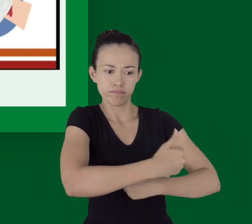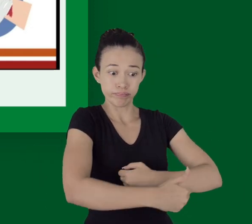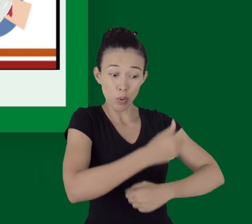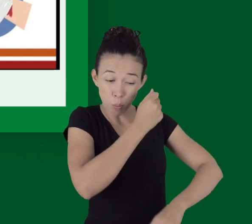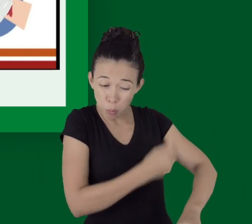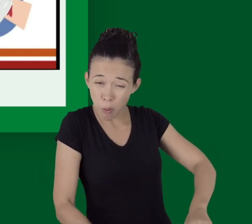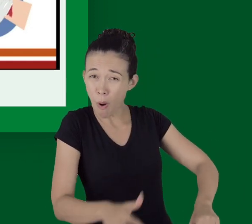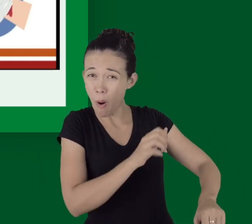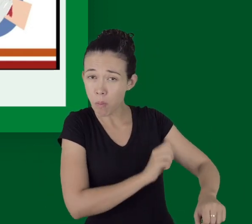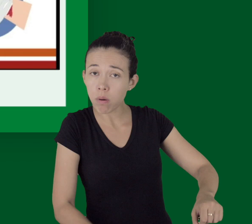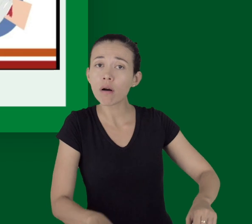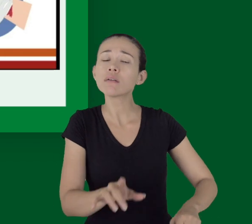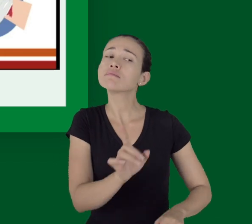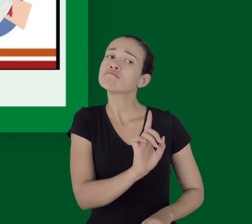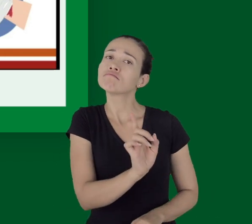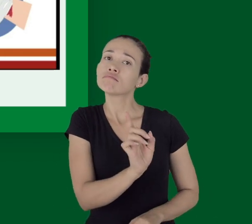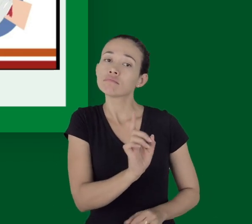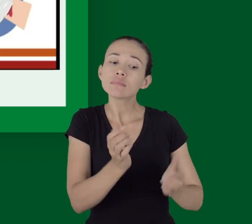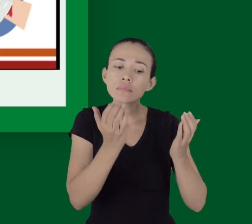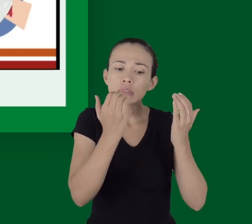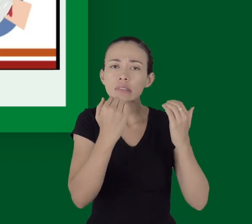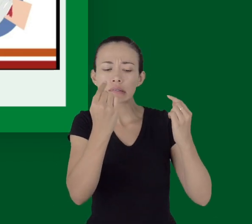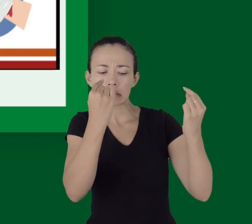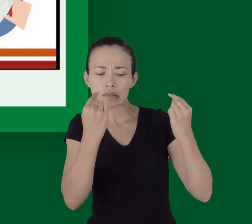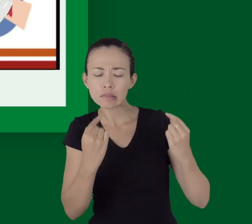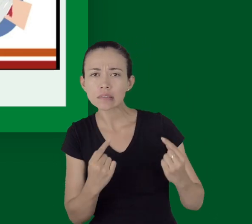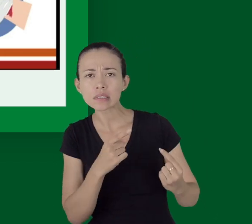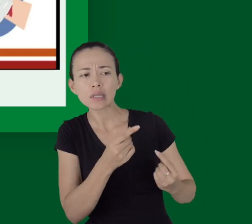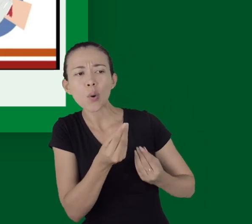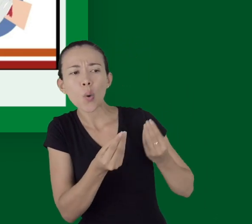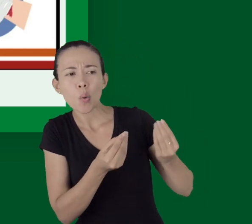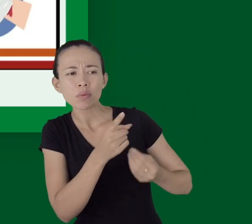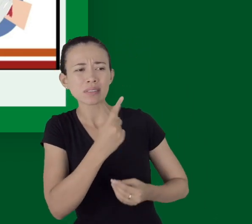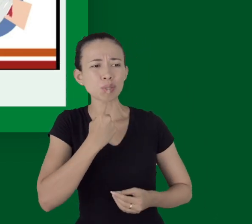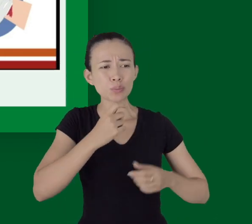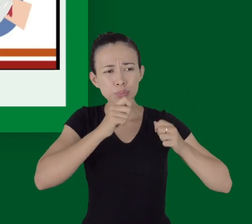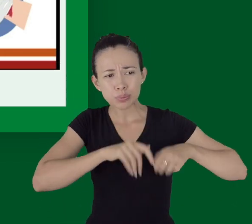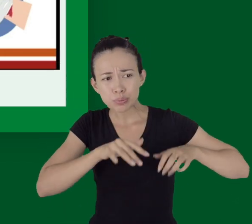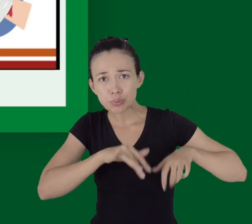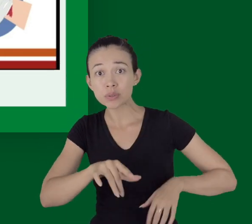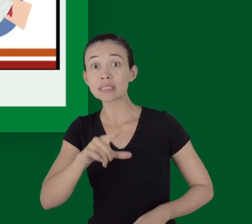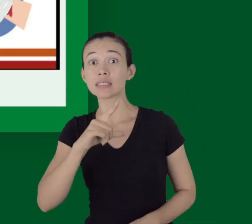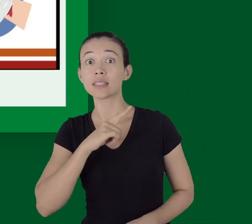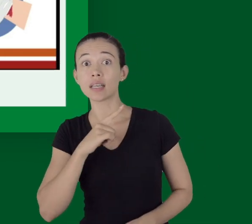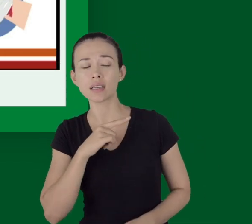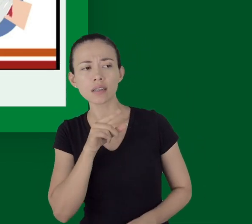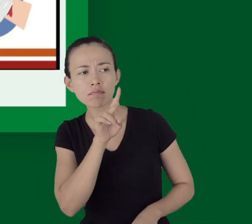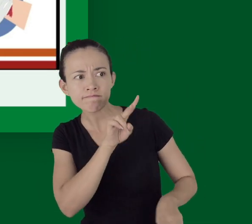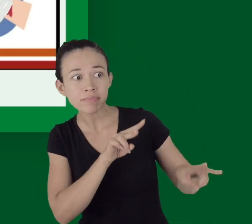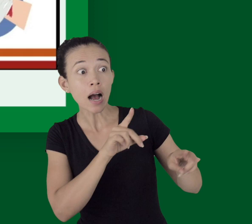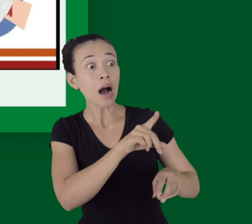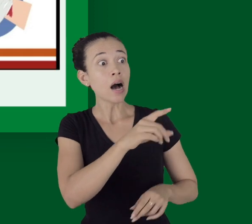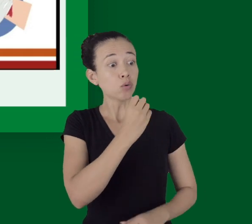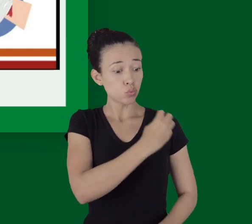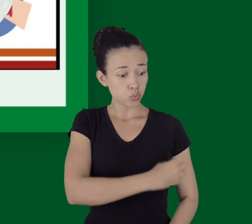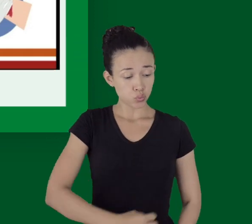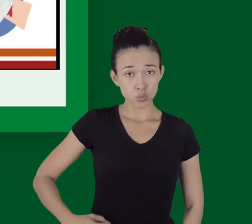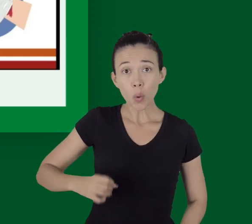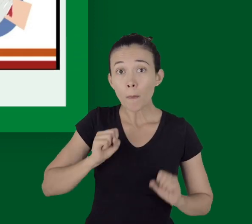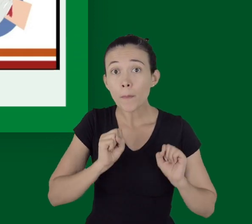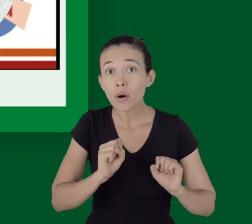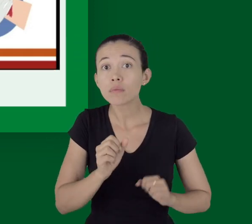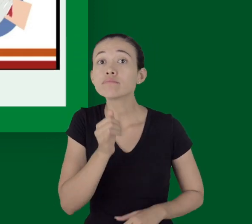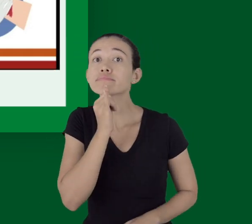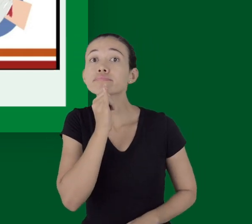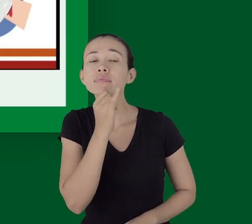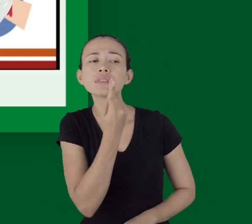esse paciente. Eu preciso reconhecer o mais precoce, condição de choque. Então, paciente, pele, palidez, cianose, temperatura, baixa